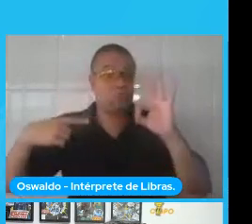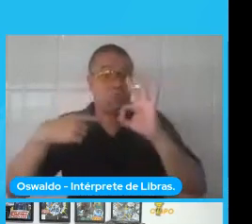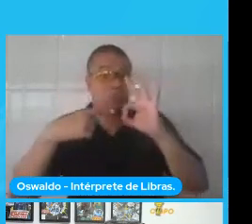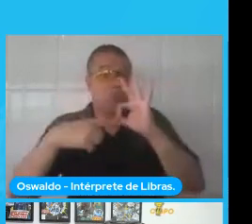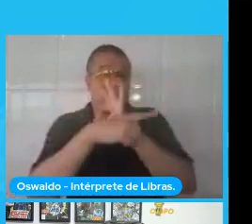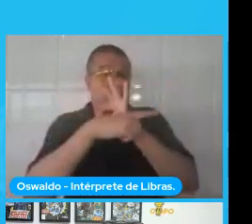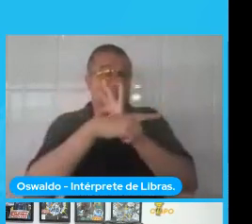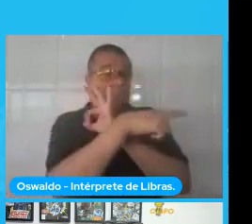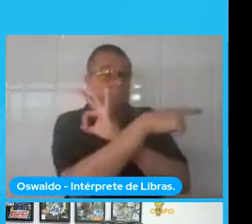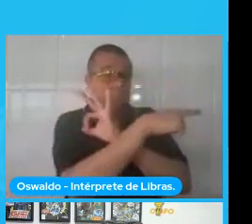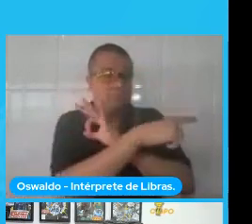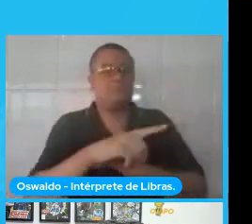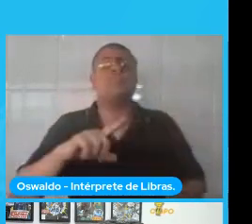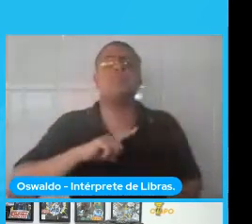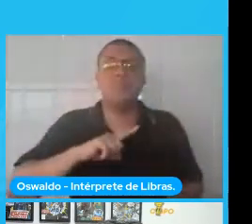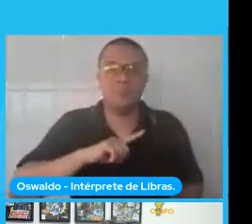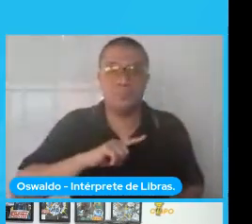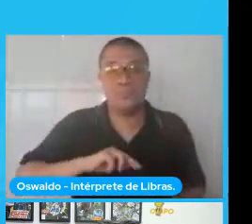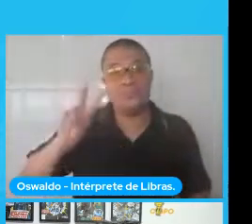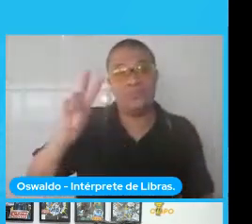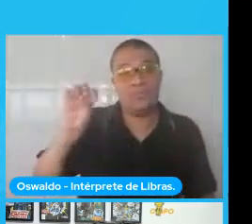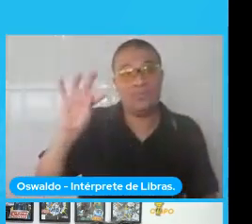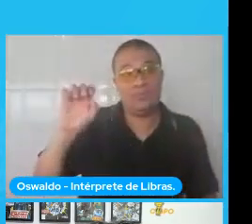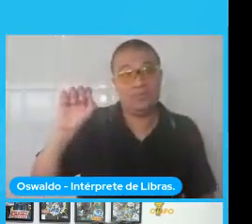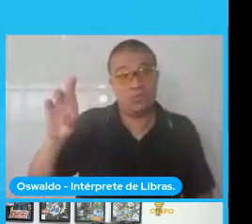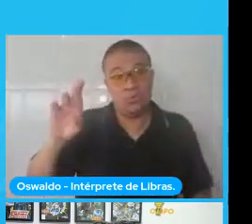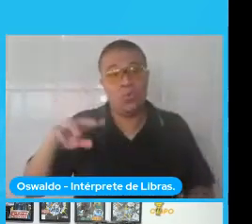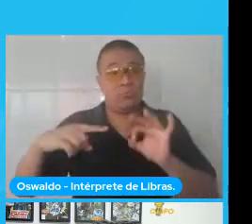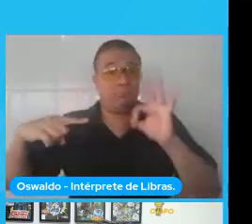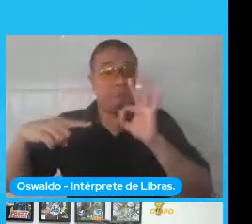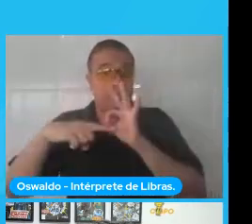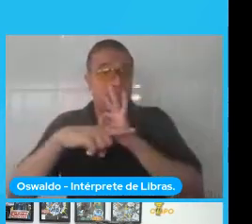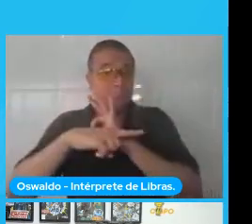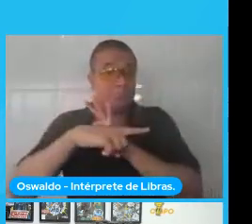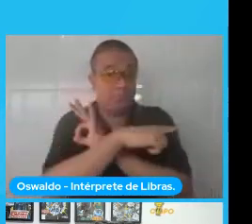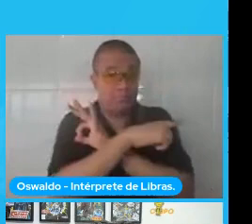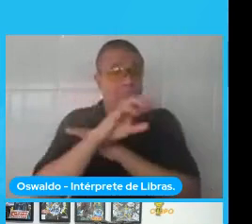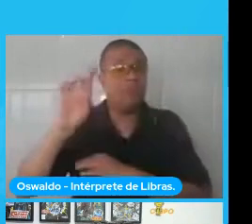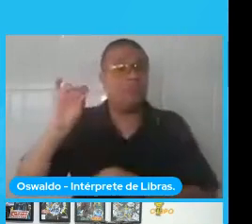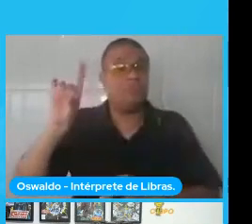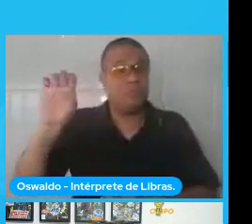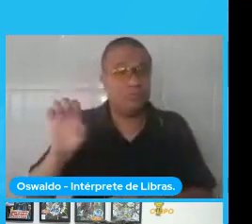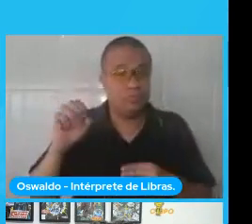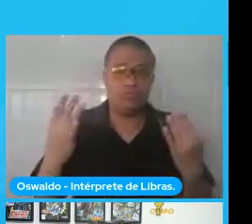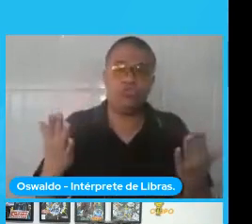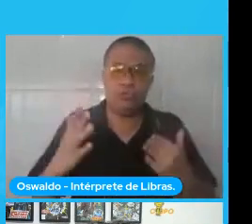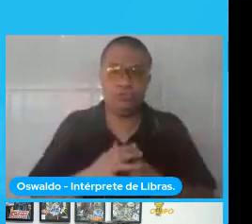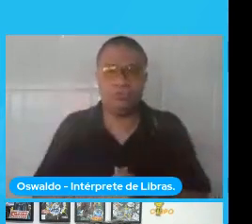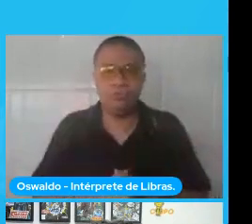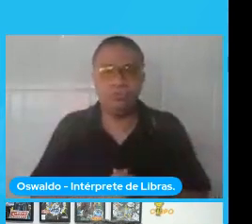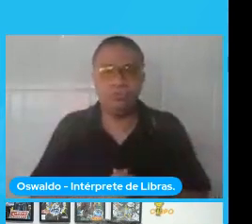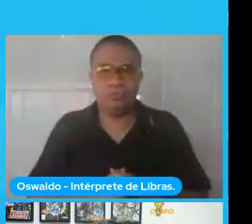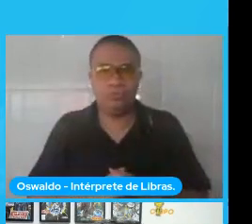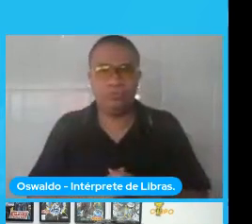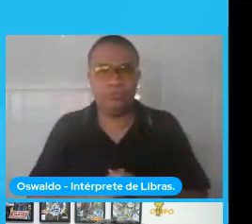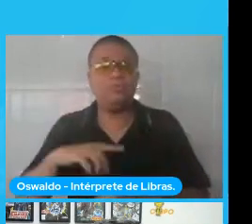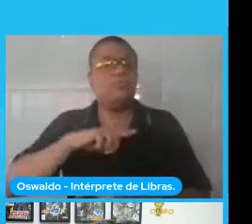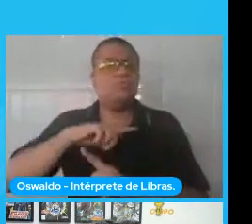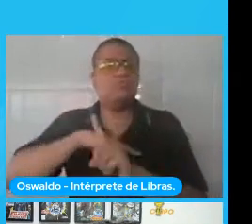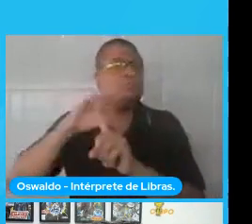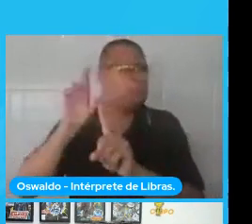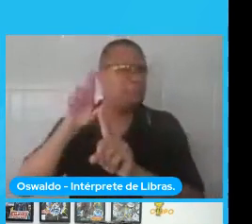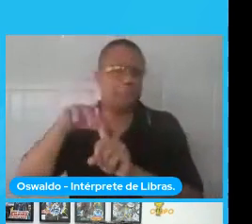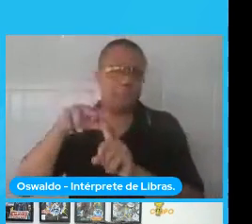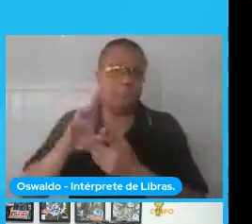então a gente pega esses vetores e passa nessas redes aqui eu deixei uma referência para quem tiver interesse do